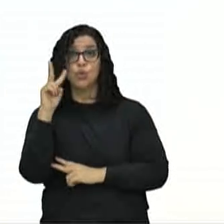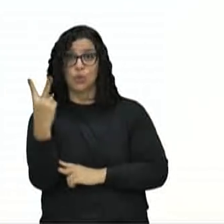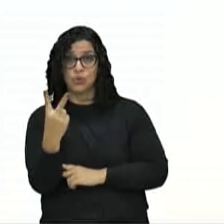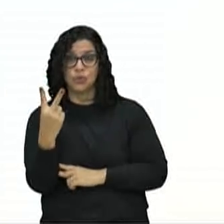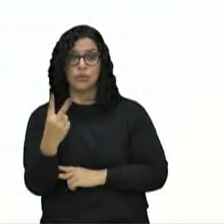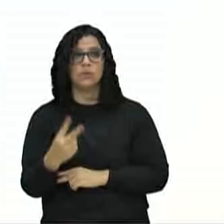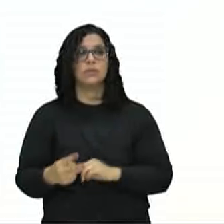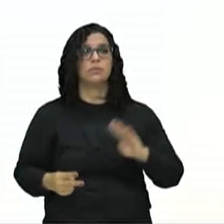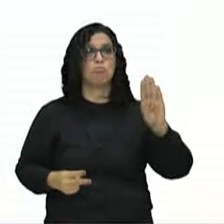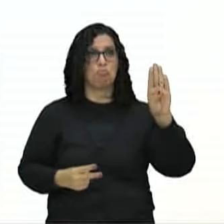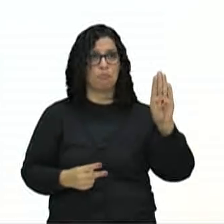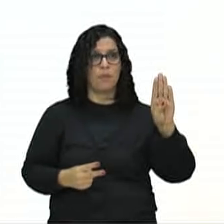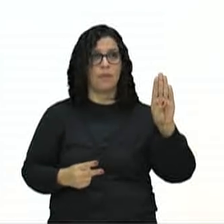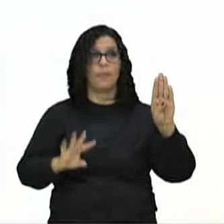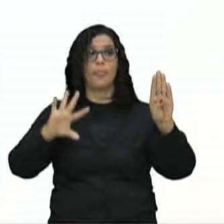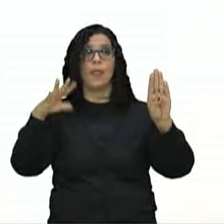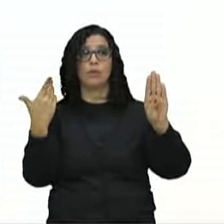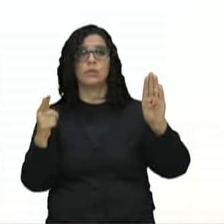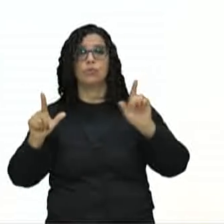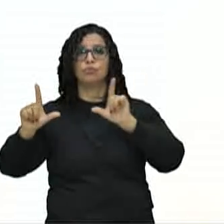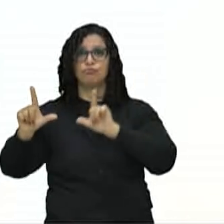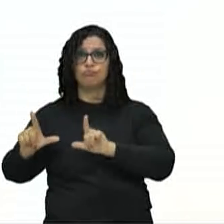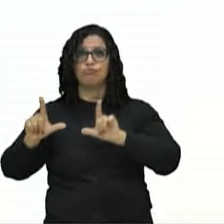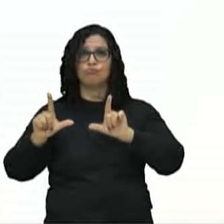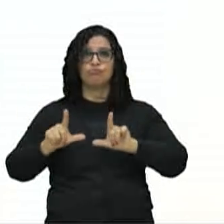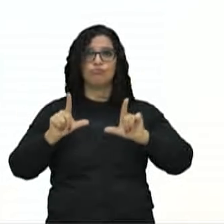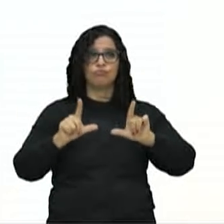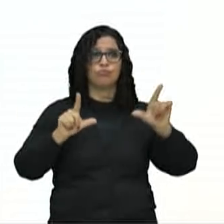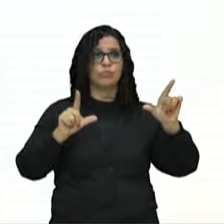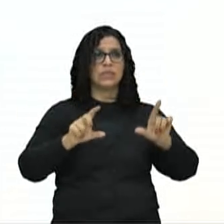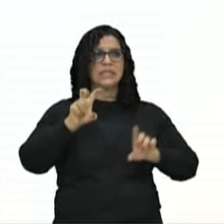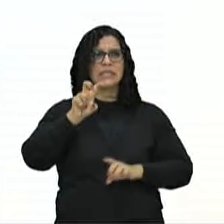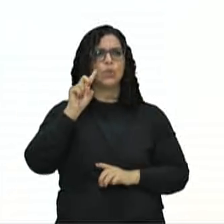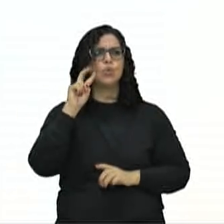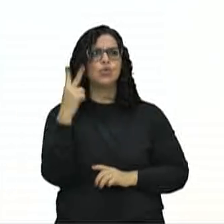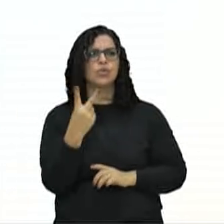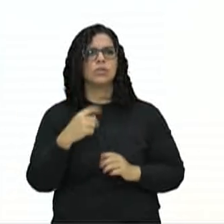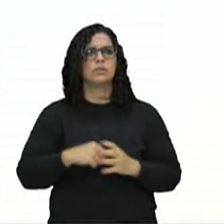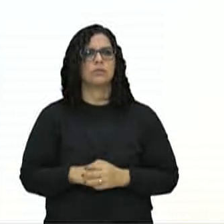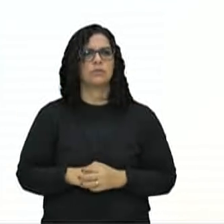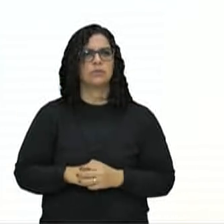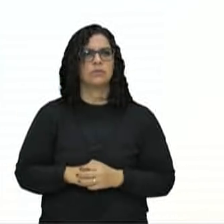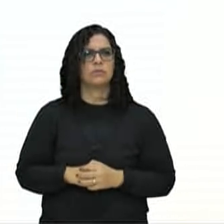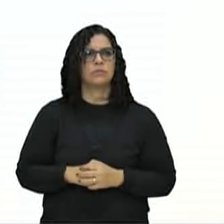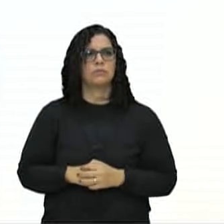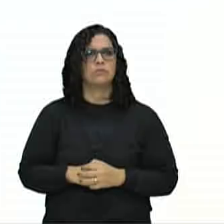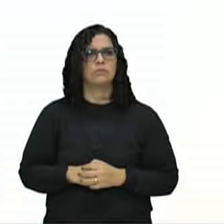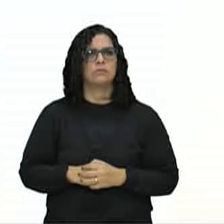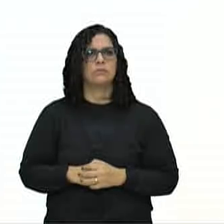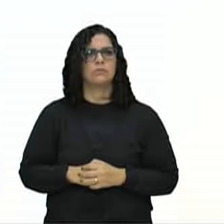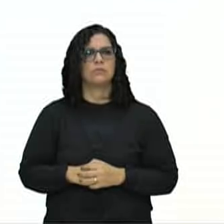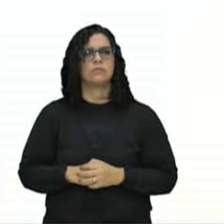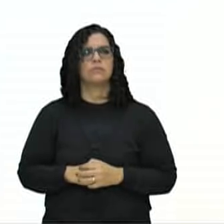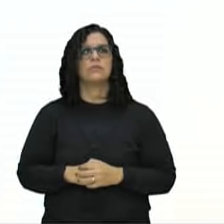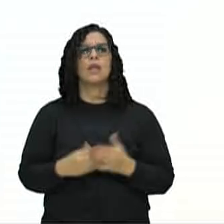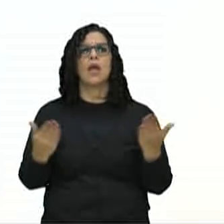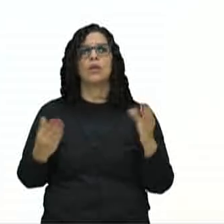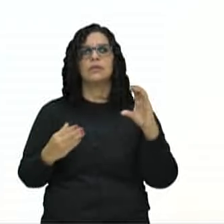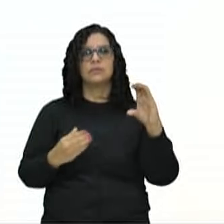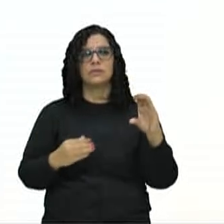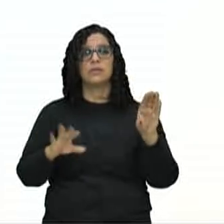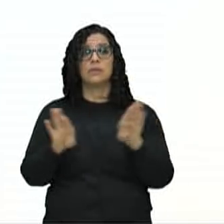dias? Os acontecimentos ocorrem em 5 dias? Os